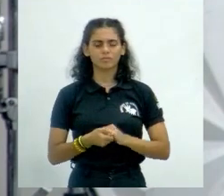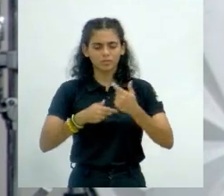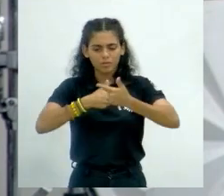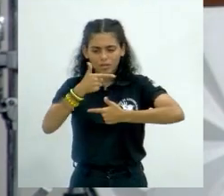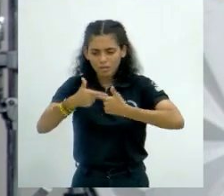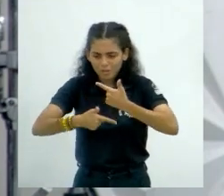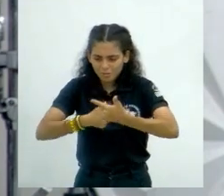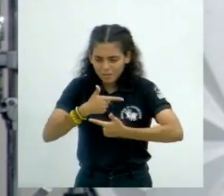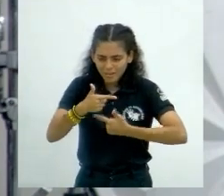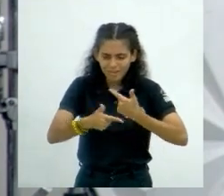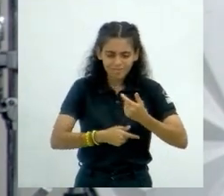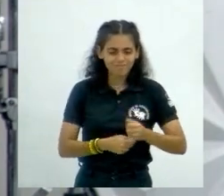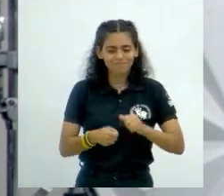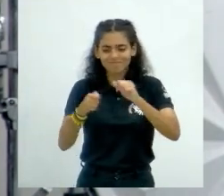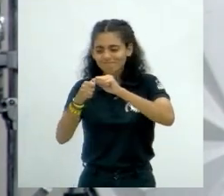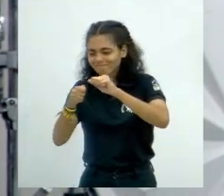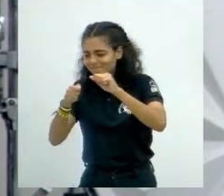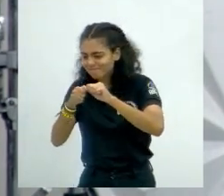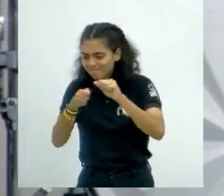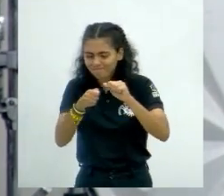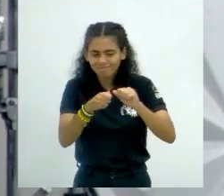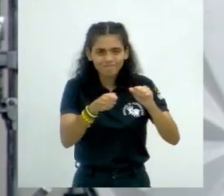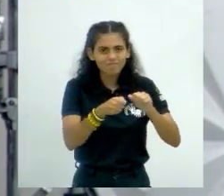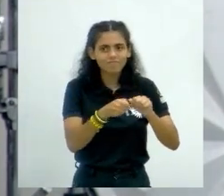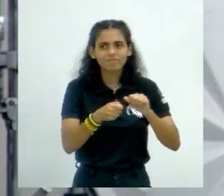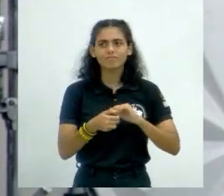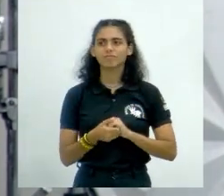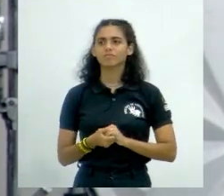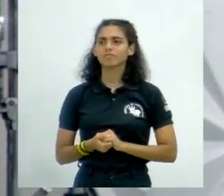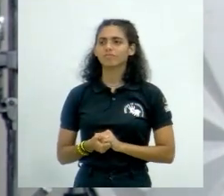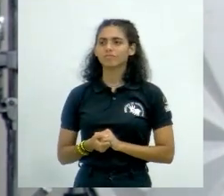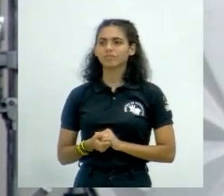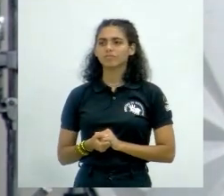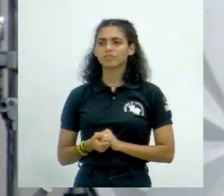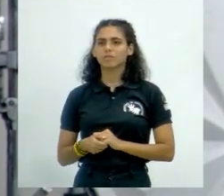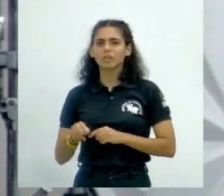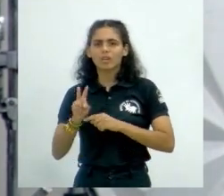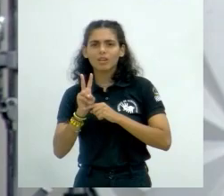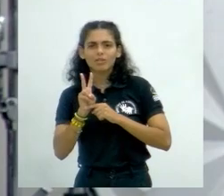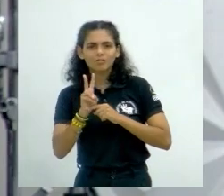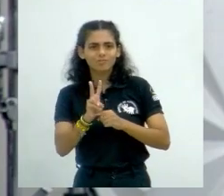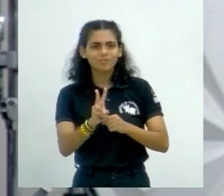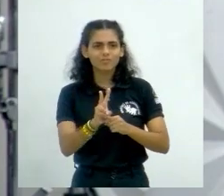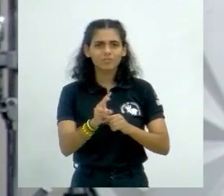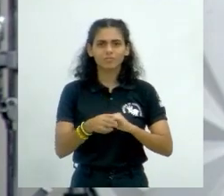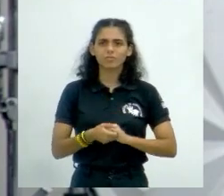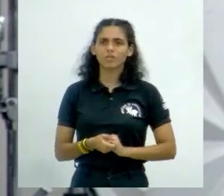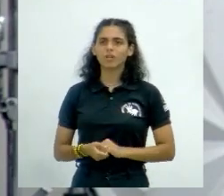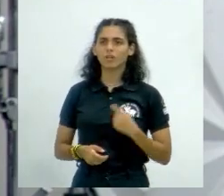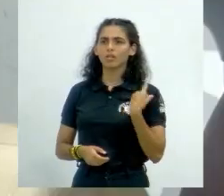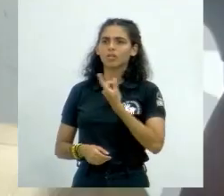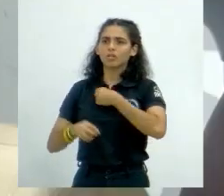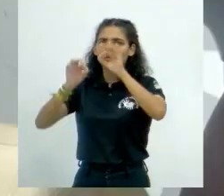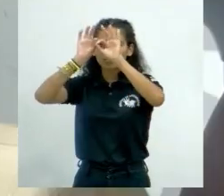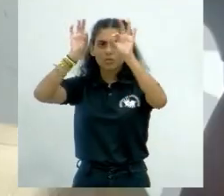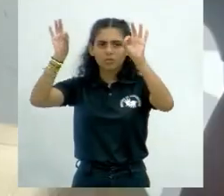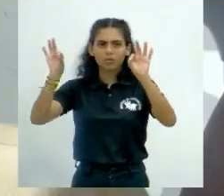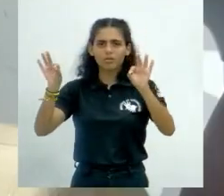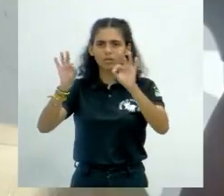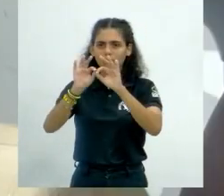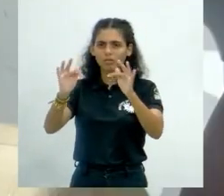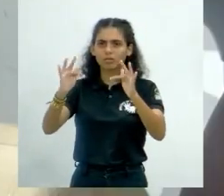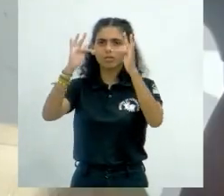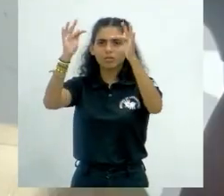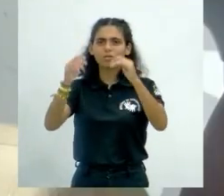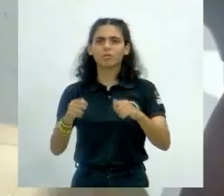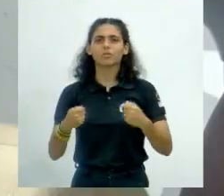algo positivo, tá? Em algo em favor do outro. Isso aqui também é sabedoria. E eu estou